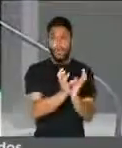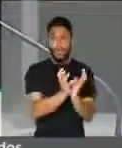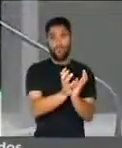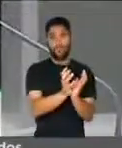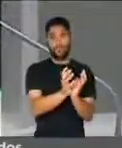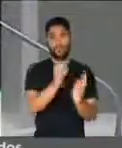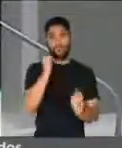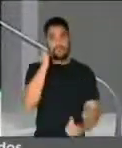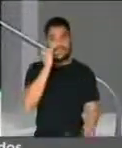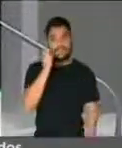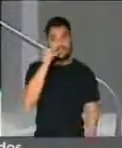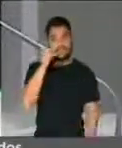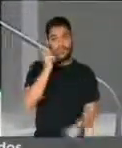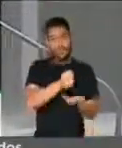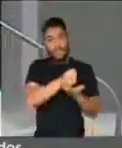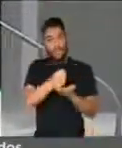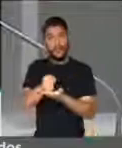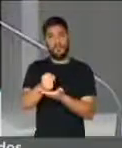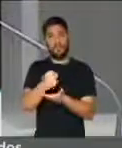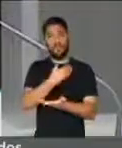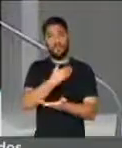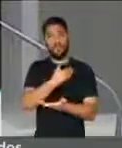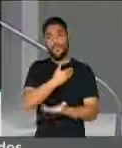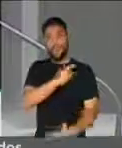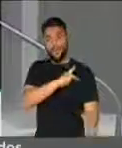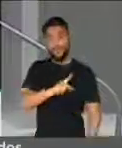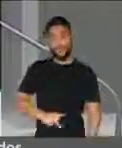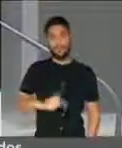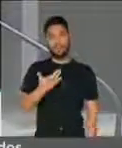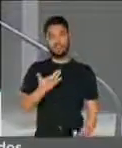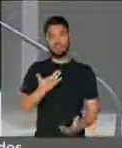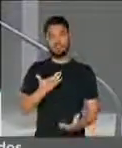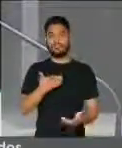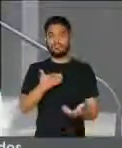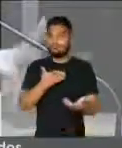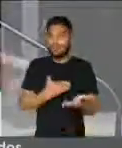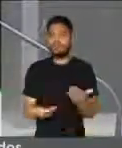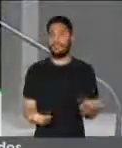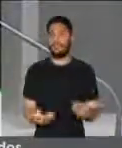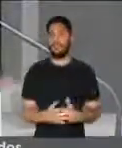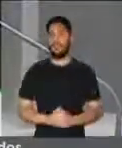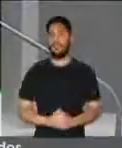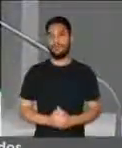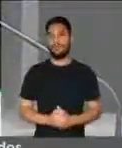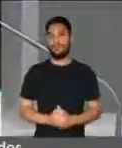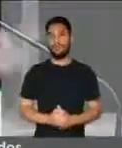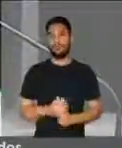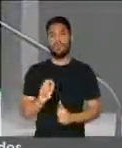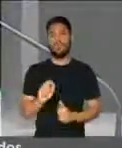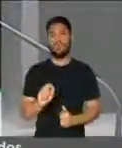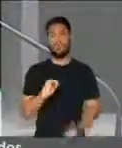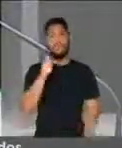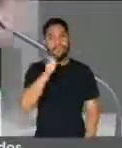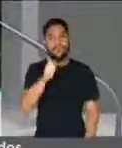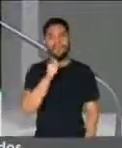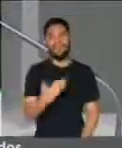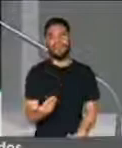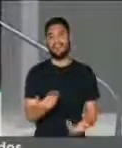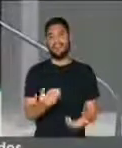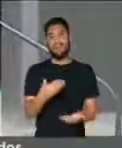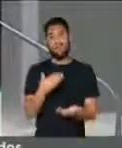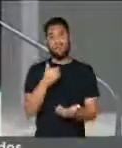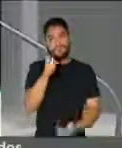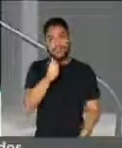o governo. Nós perdemos, e as mulheres, que são sempre as que se